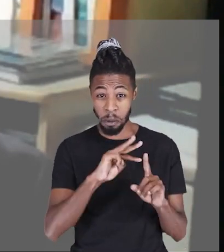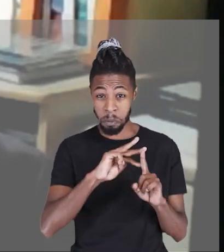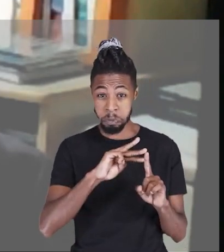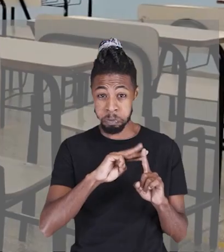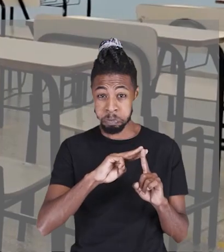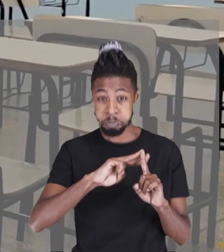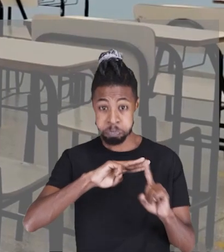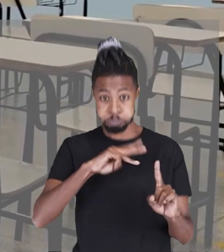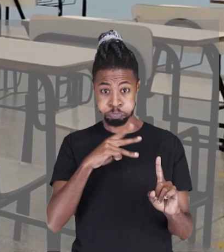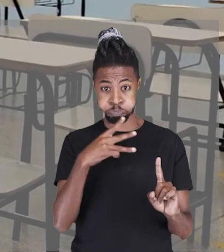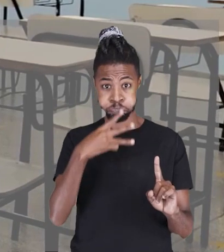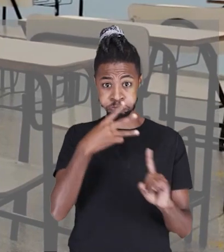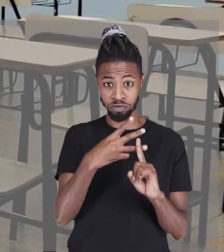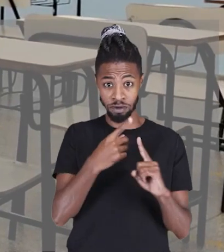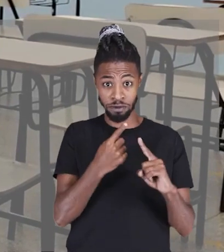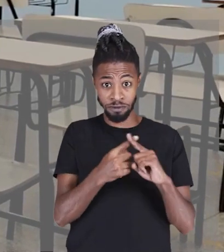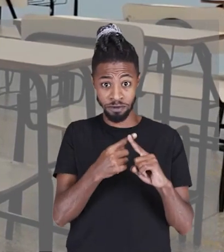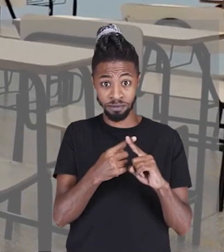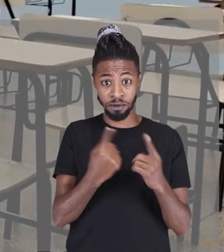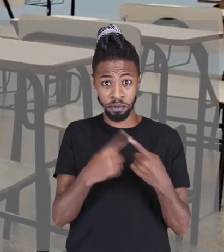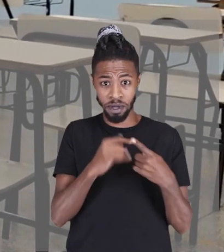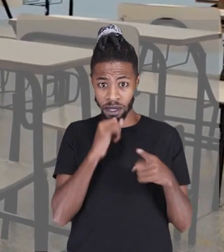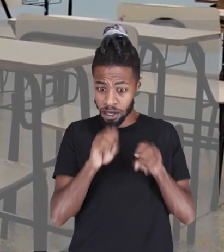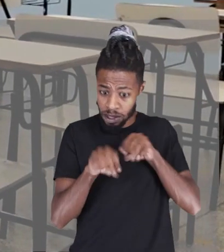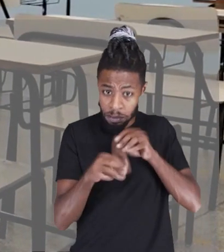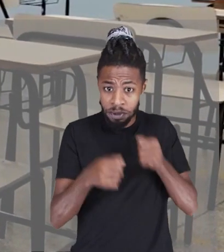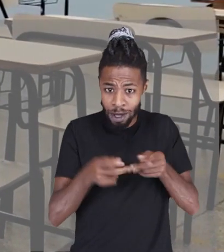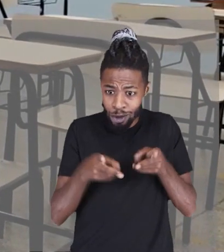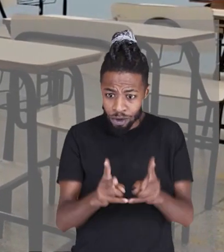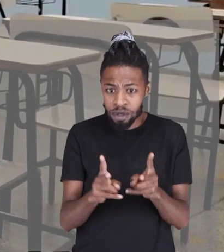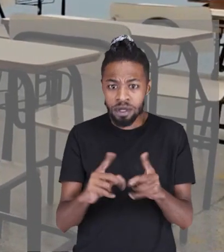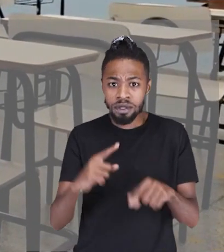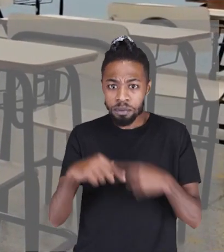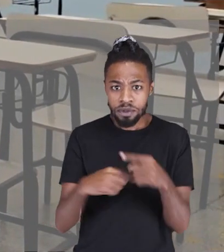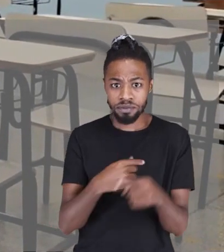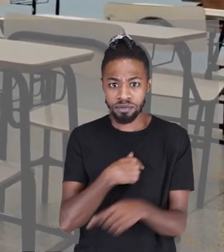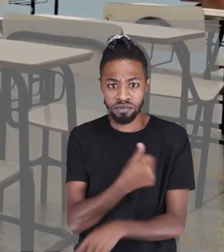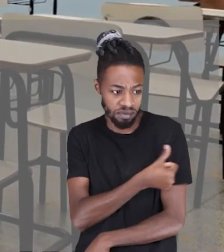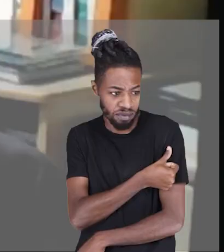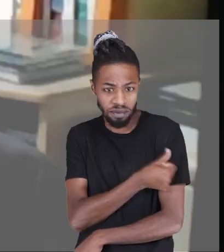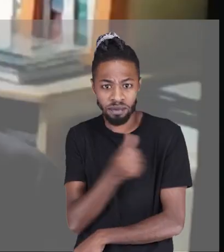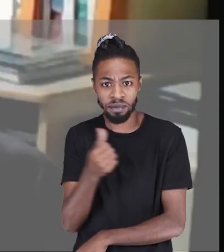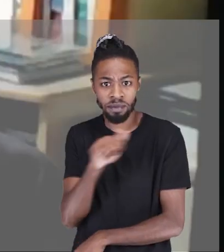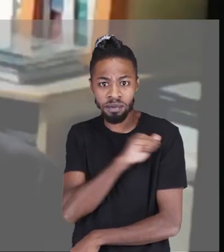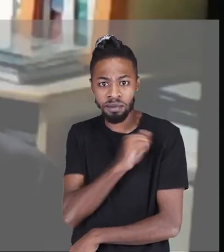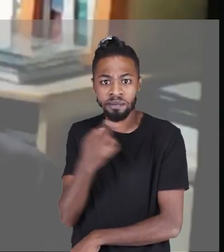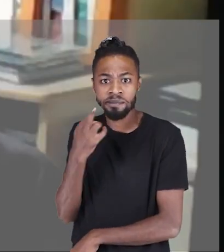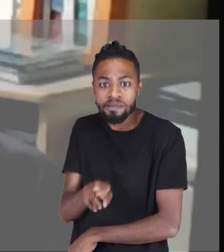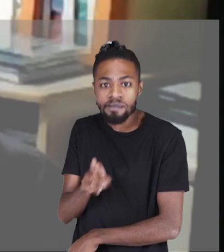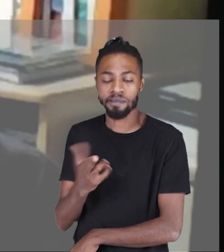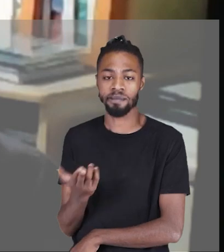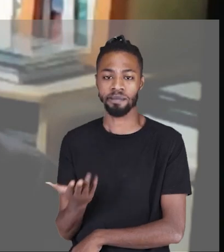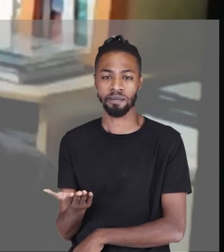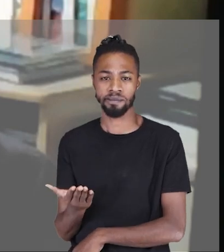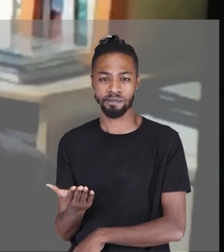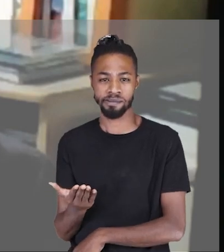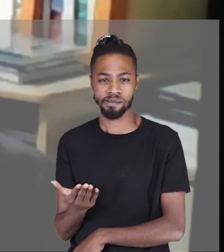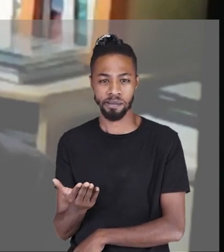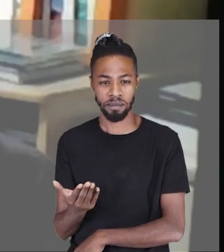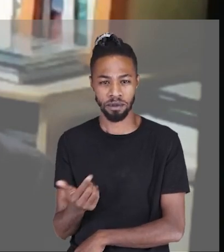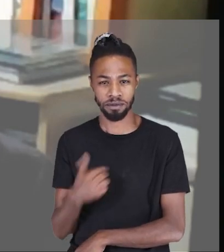triplica, que é um absurdo. Você tem um ensino que deve dar continuidade, mas quando chega no 6º ano, eles